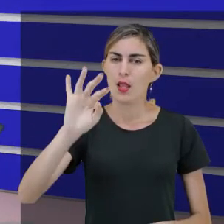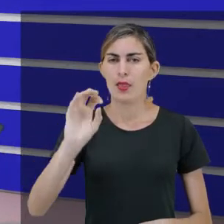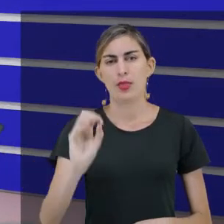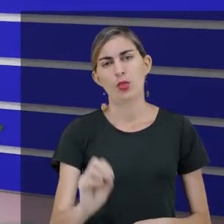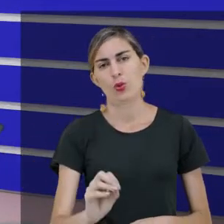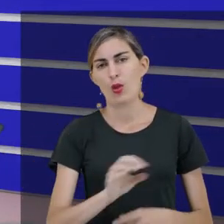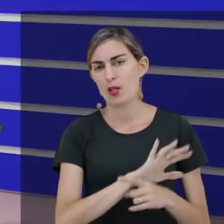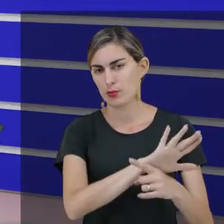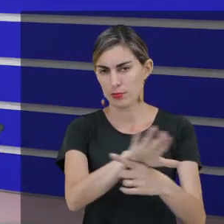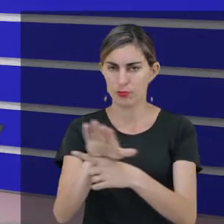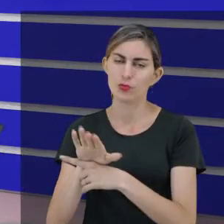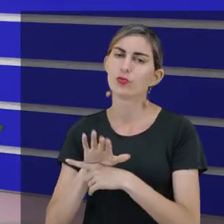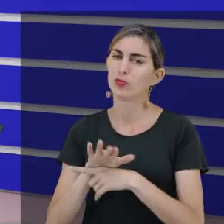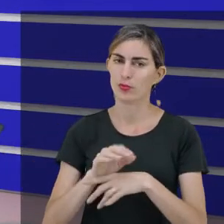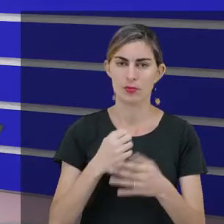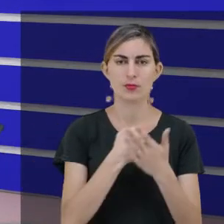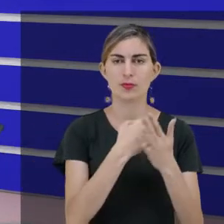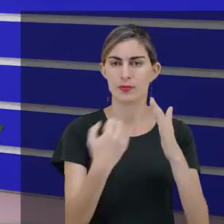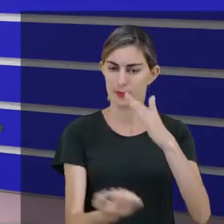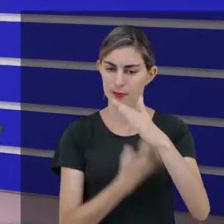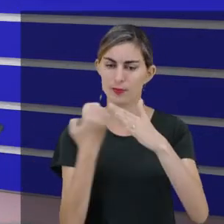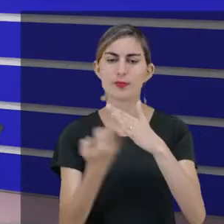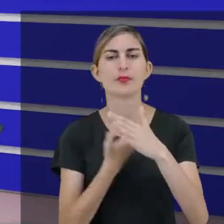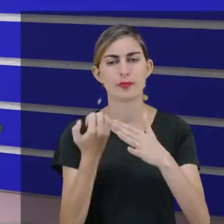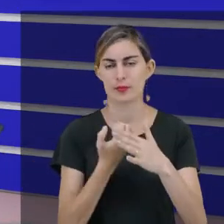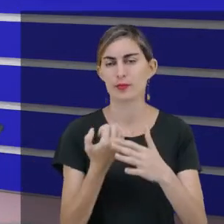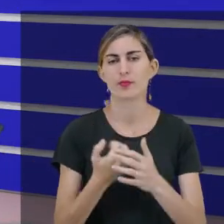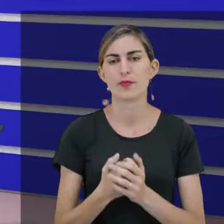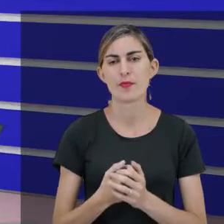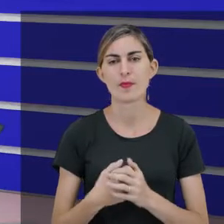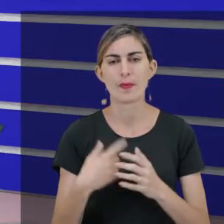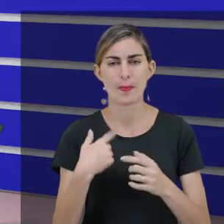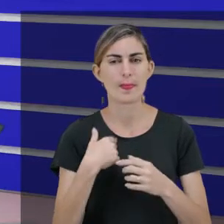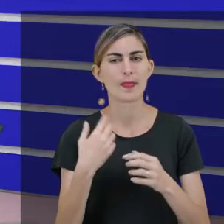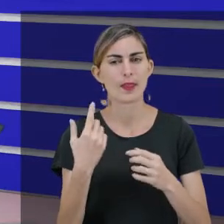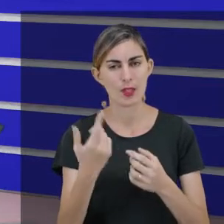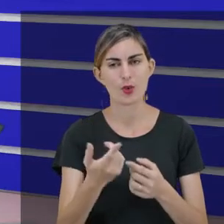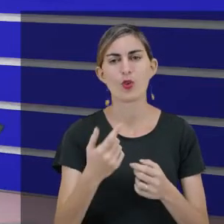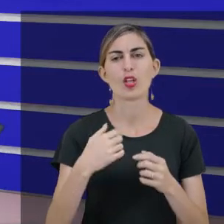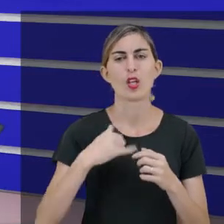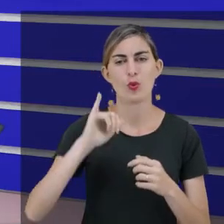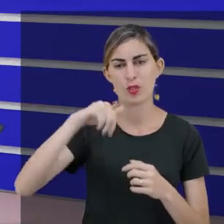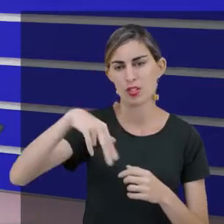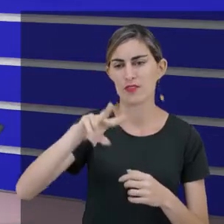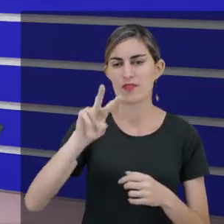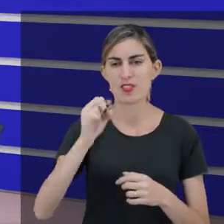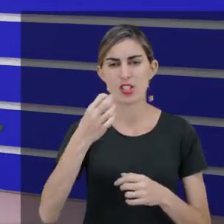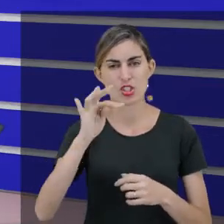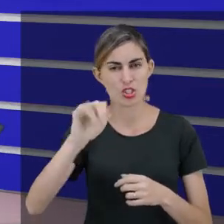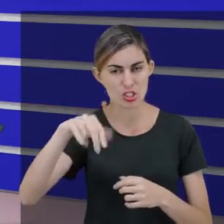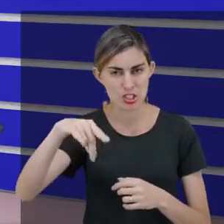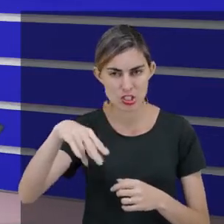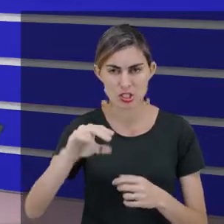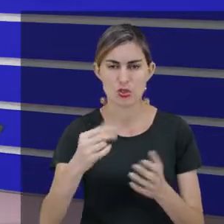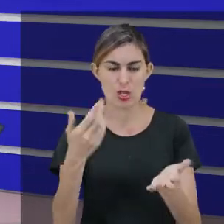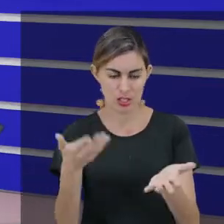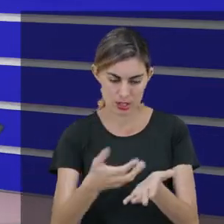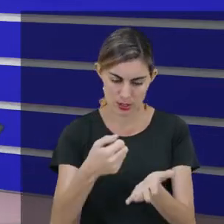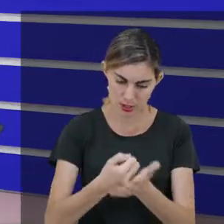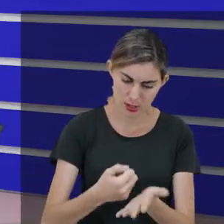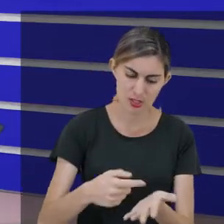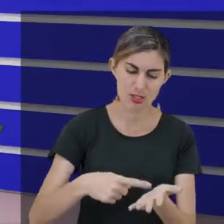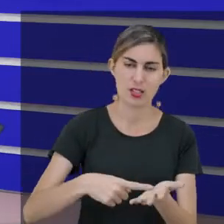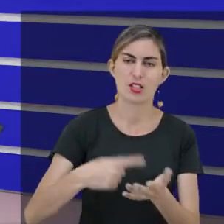gente olha para custo, a gente diz, vou gastar e como é que eu vou dar isso de volta? Quando eu olho para investimento, eu digo, não, eu estou investindo, né, eu vou aqui aportar